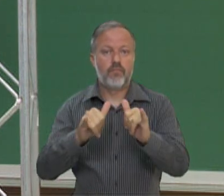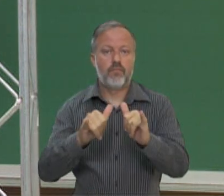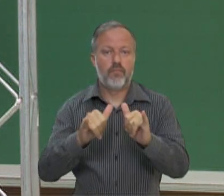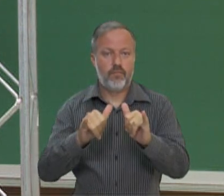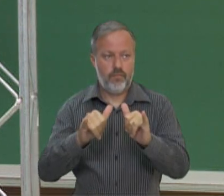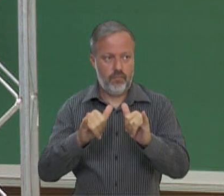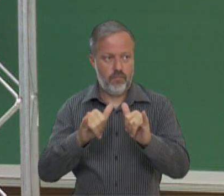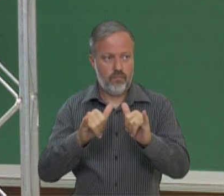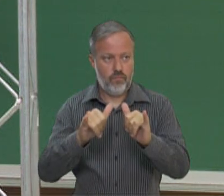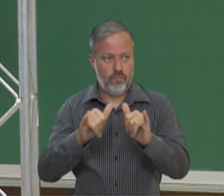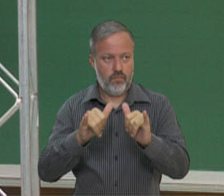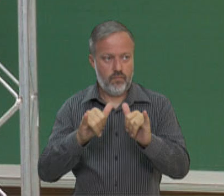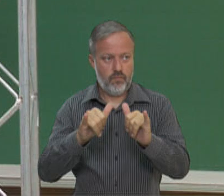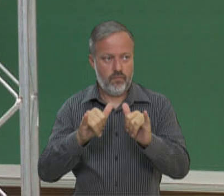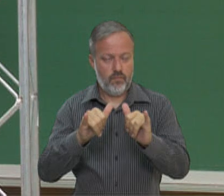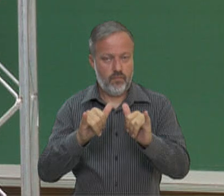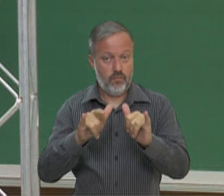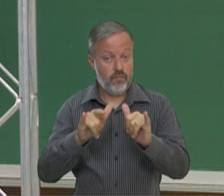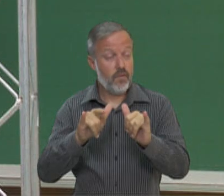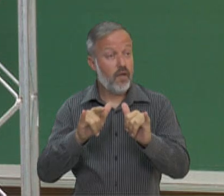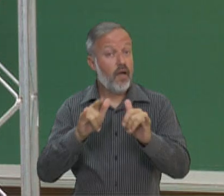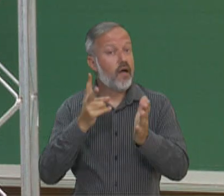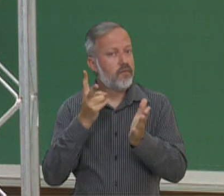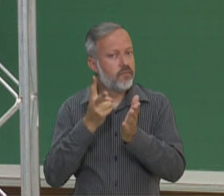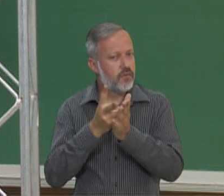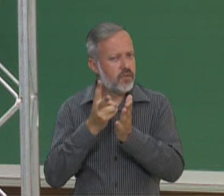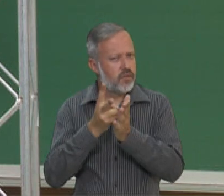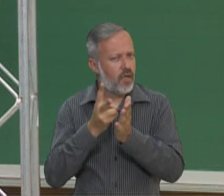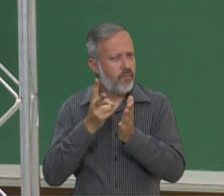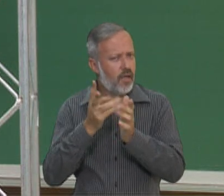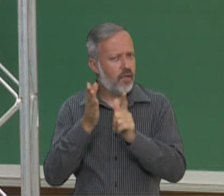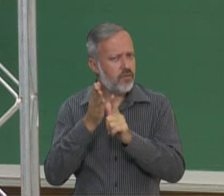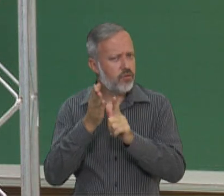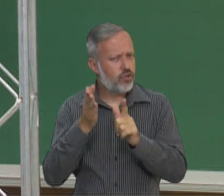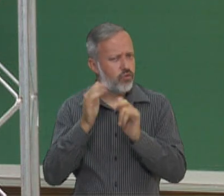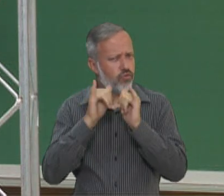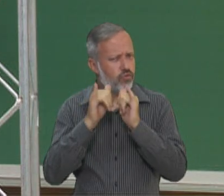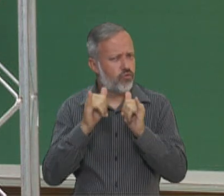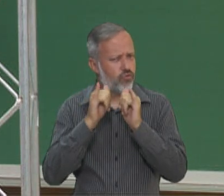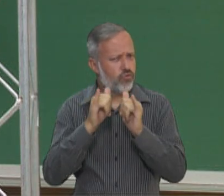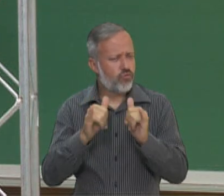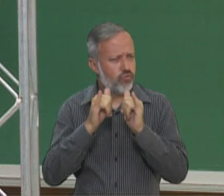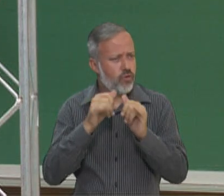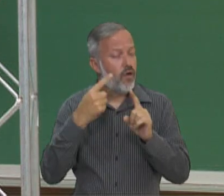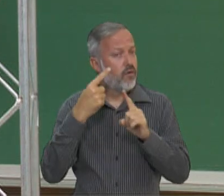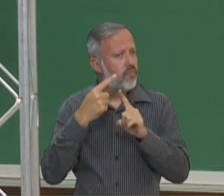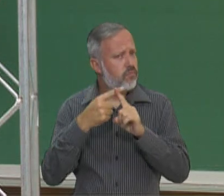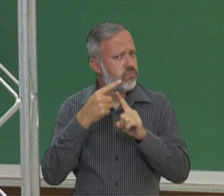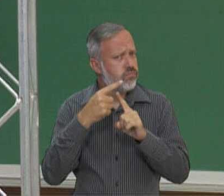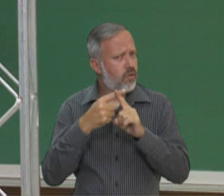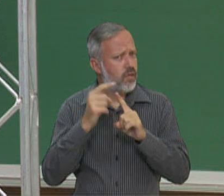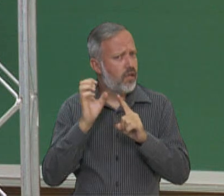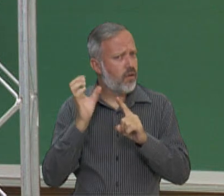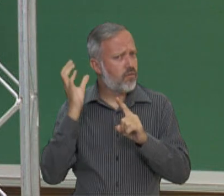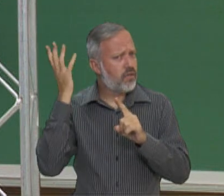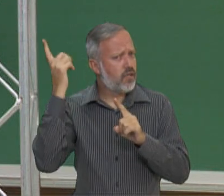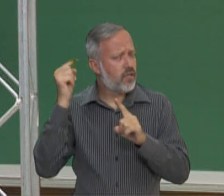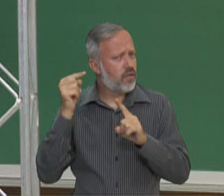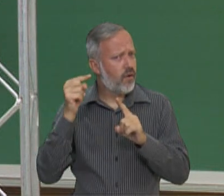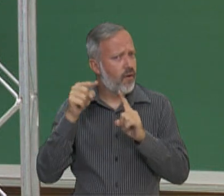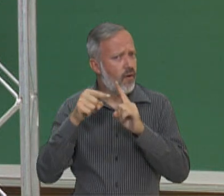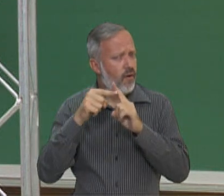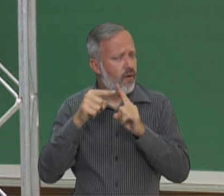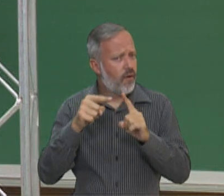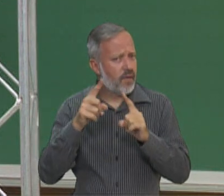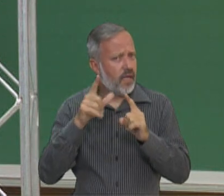É um texto informativo, né? As notícias sempre vão passar uma informação, então o cerne, o porquê de existir uma notícia é para que